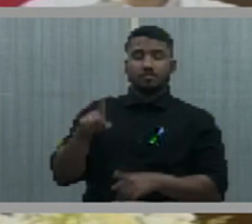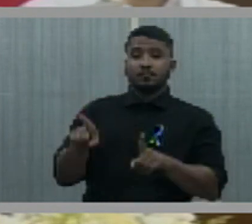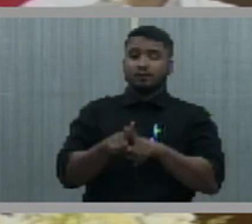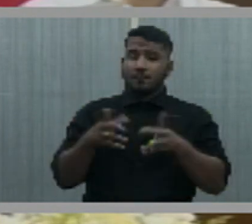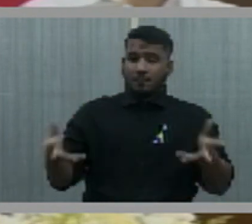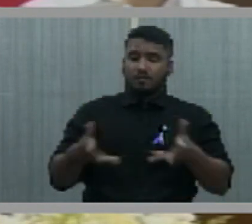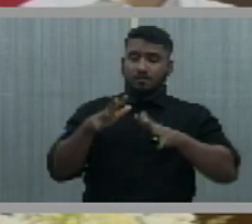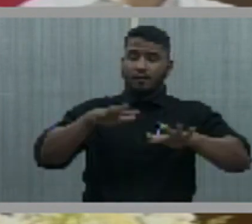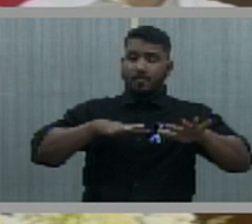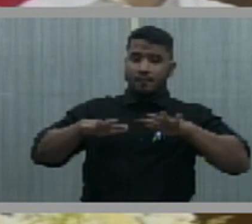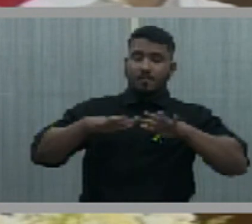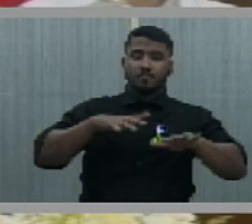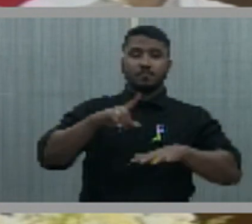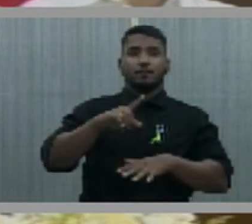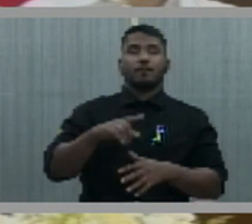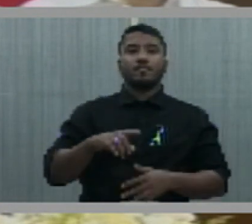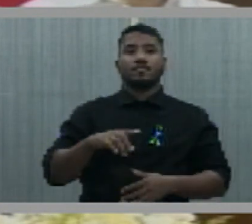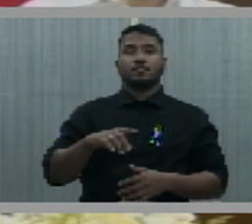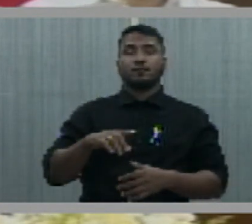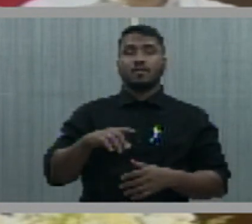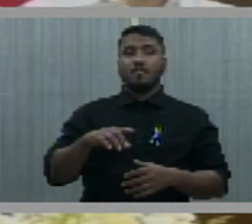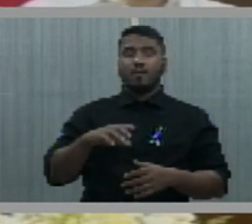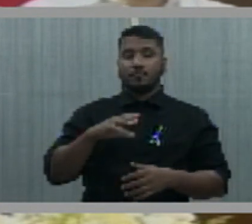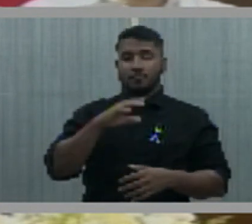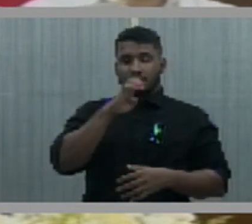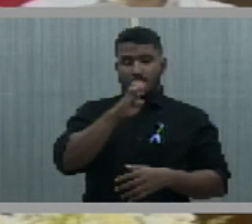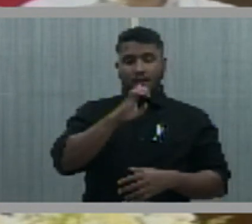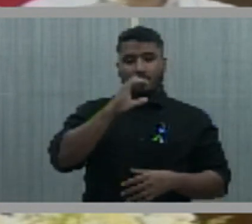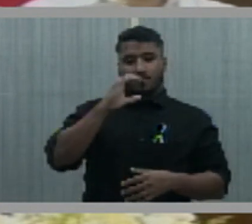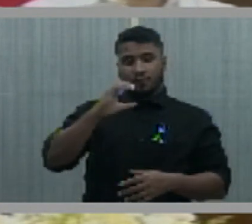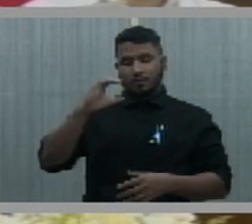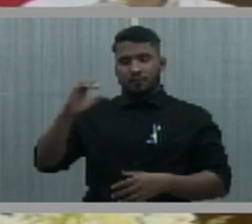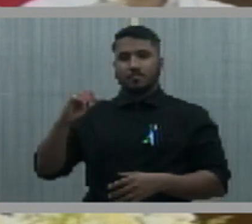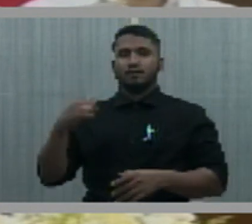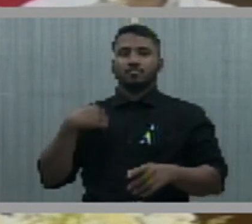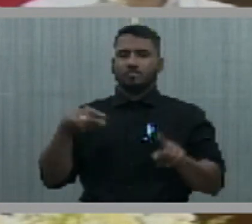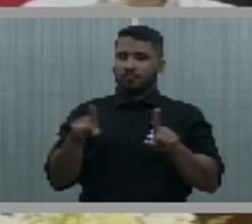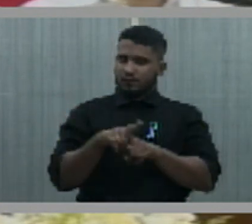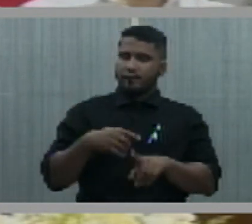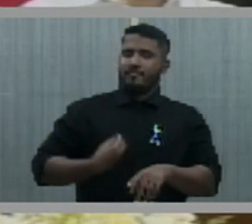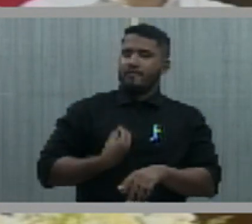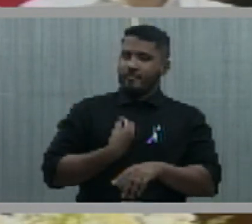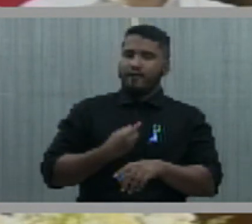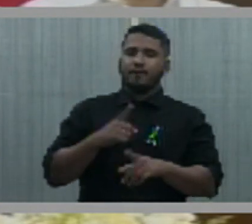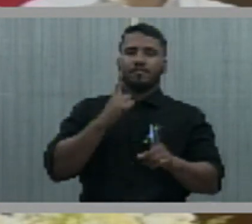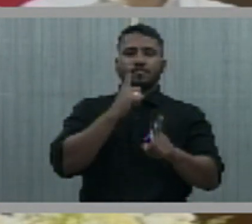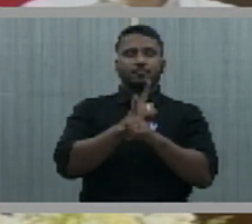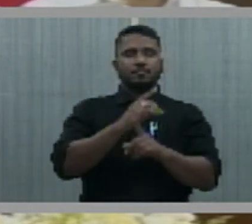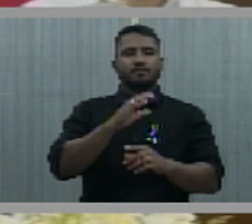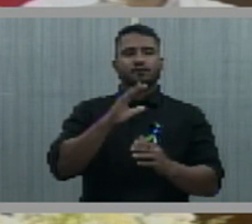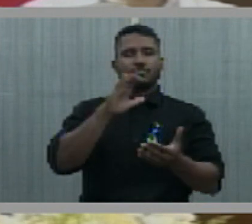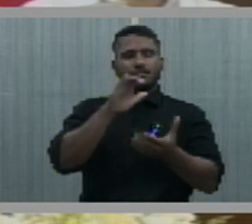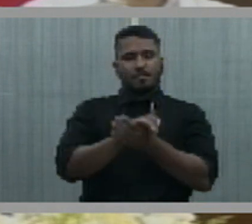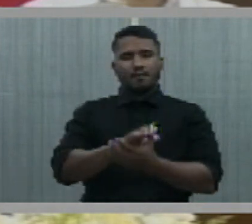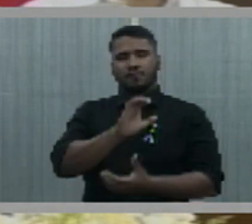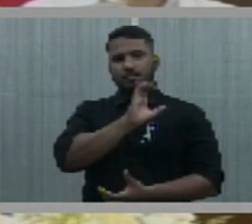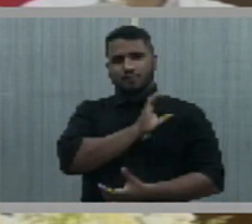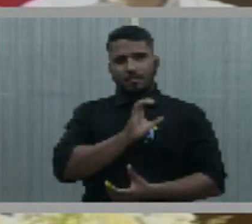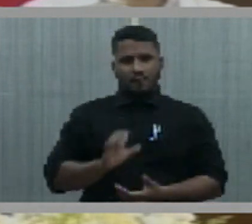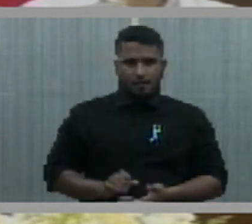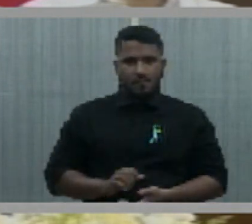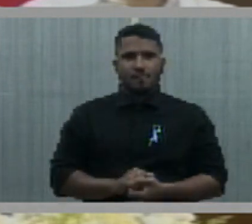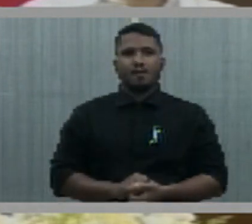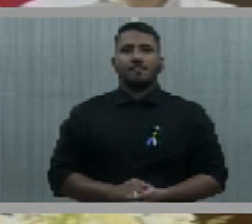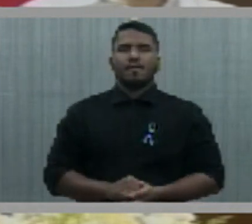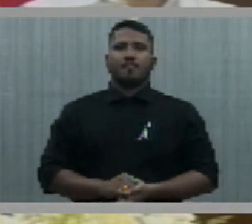movimentos laicos como o ECC, no qual faço parte, Encontro de Casais com Cristo. Motivou